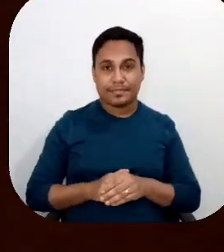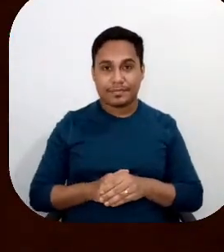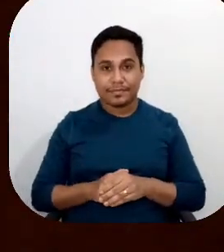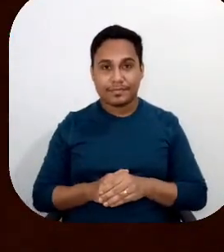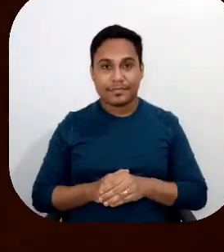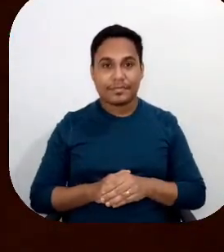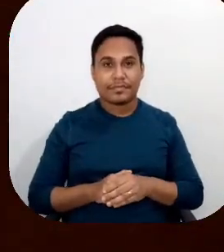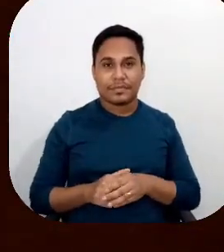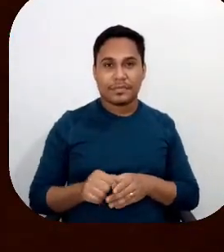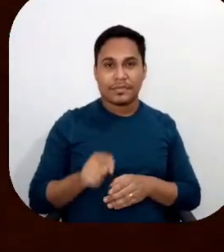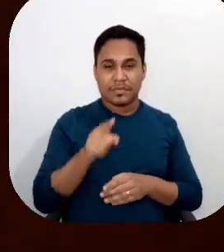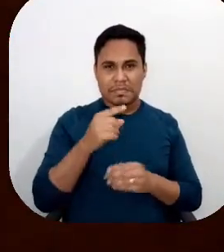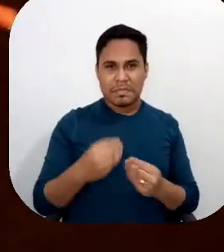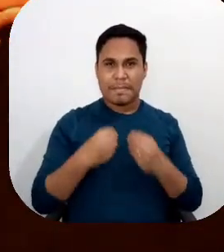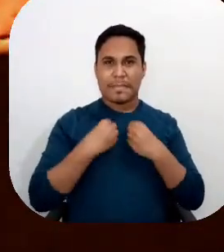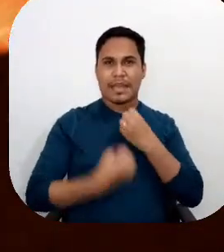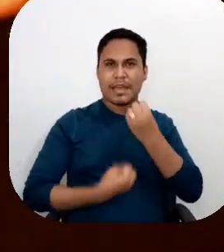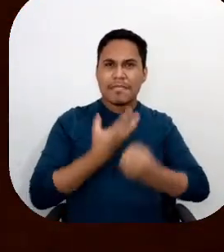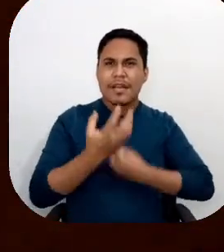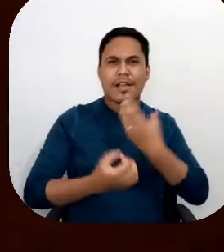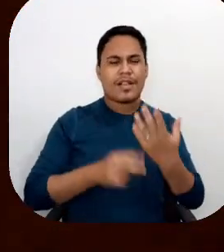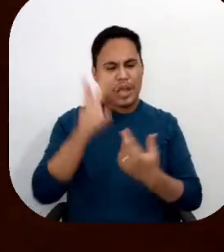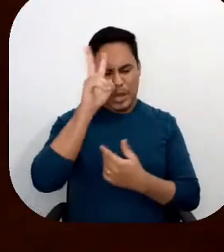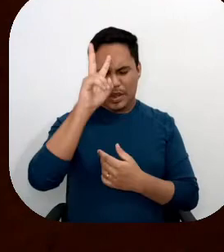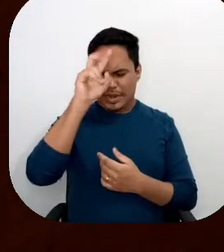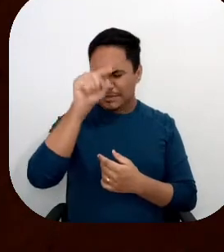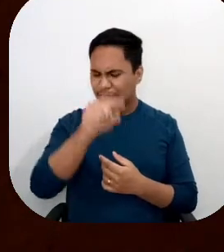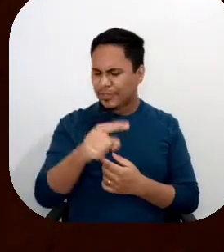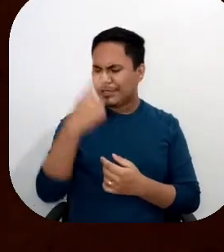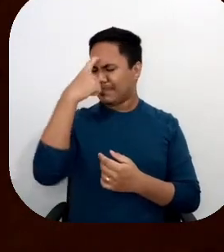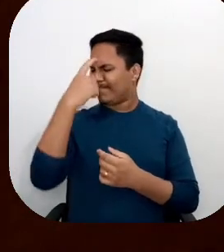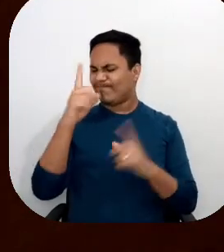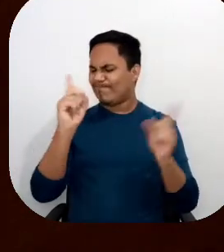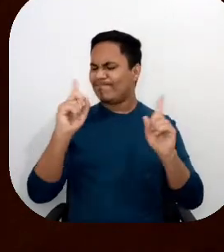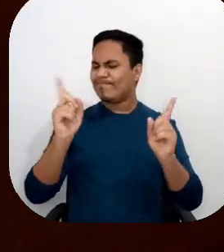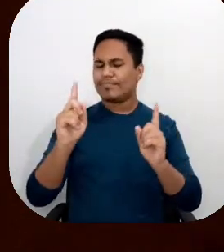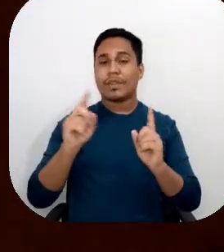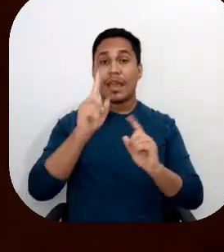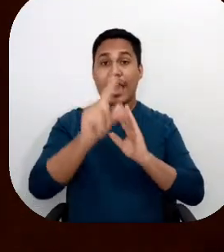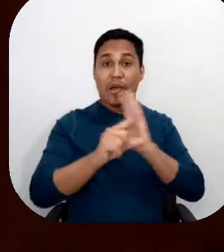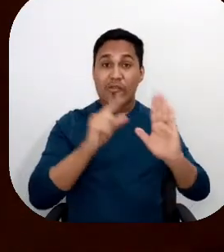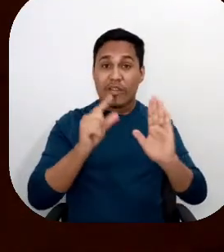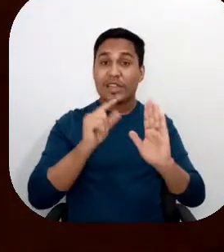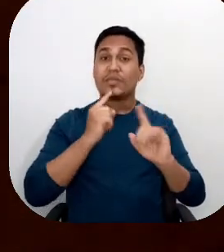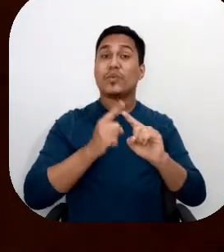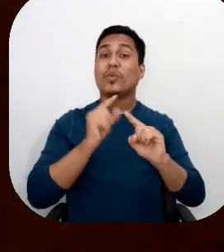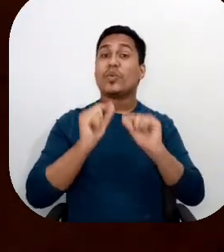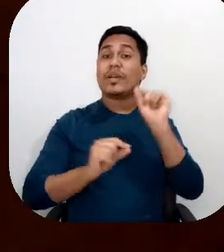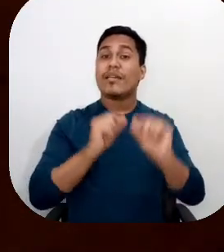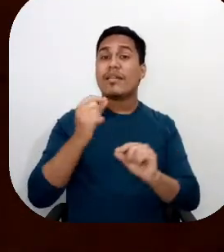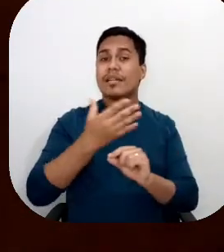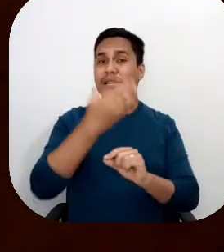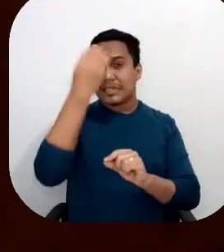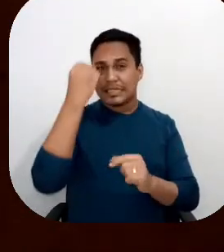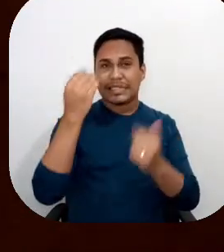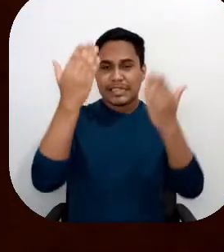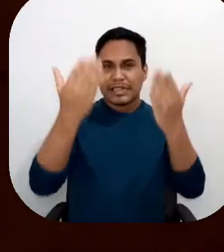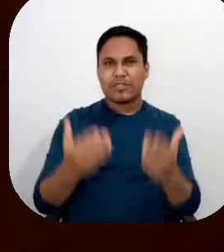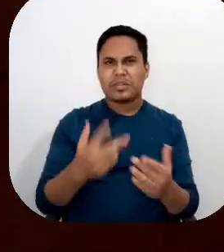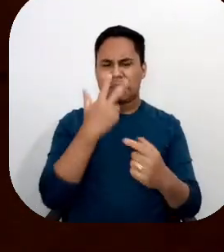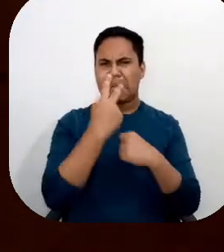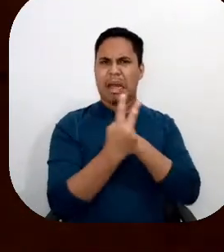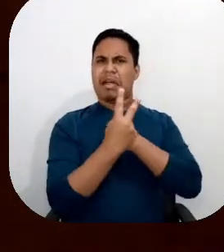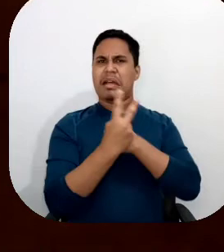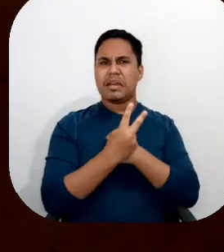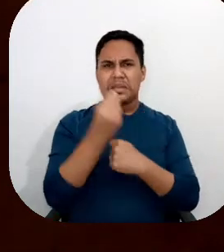Você é um poço profundo de inspiração. Lembro de você e a cabeça grita não. Isso só um verso pra tirar você de mim. Parece que fica